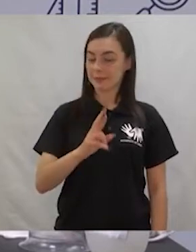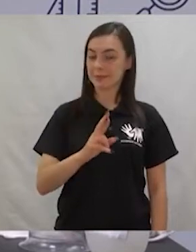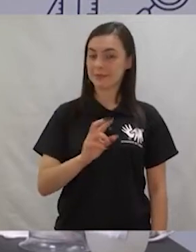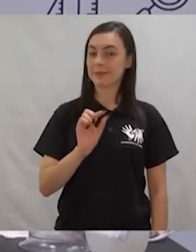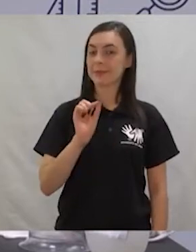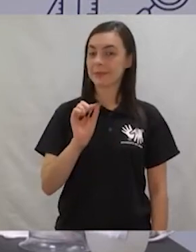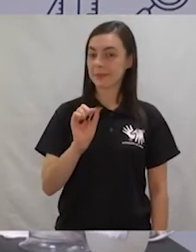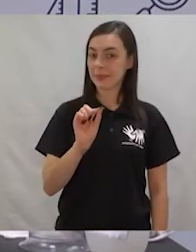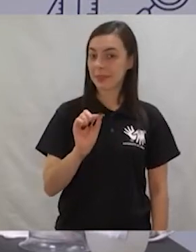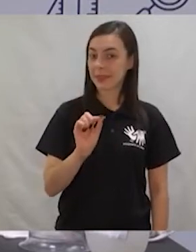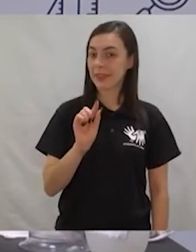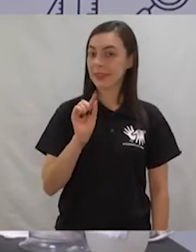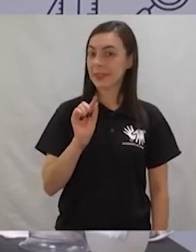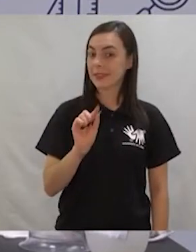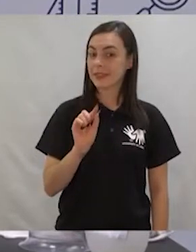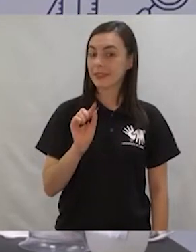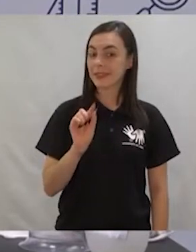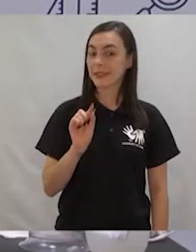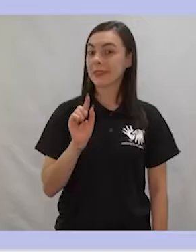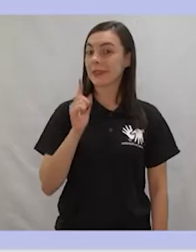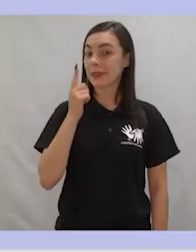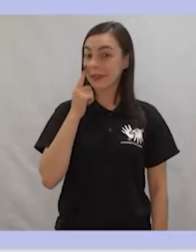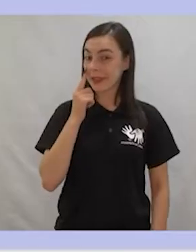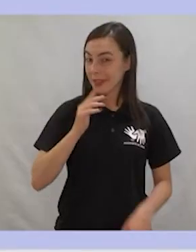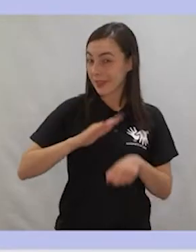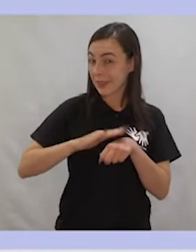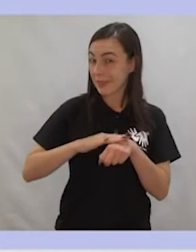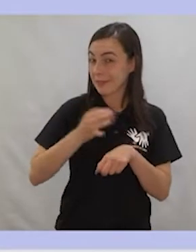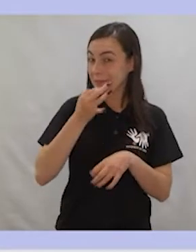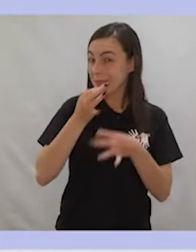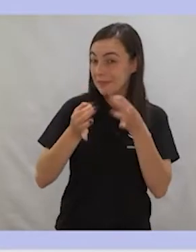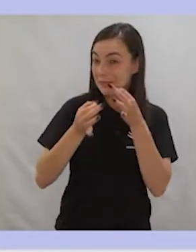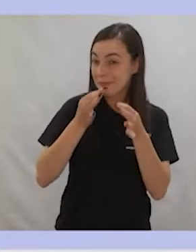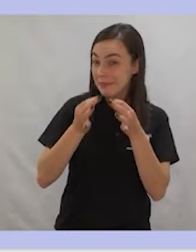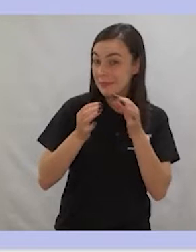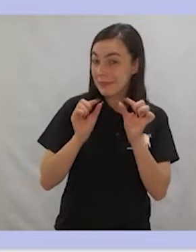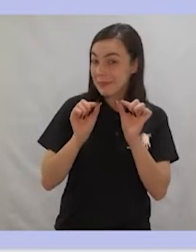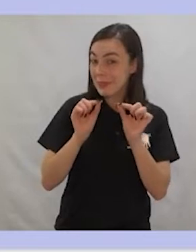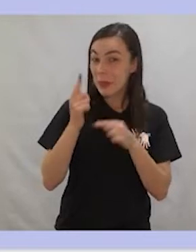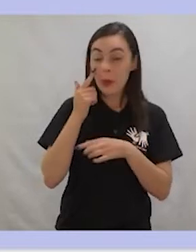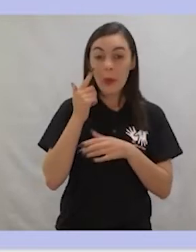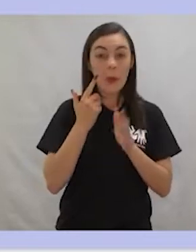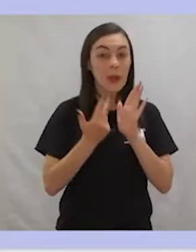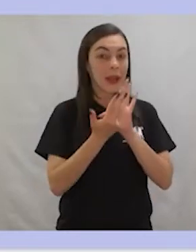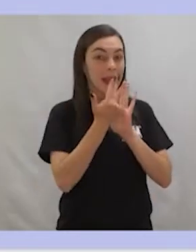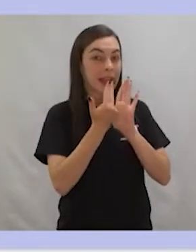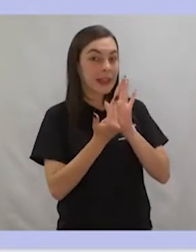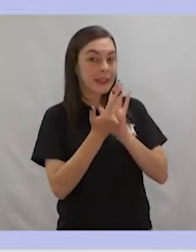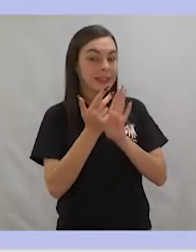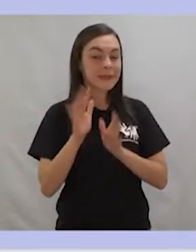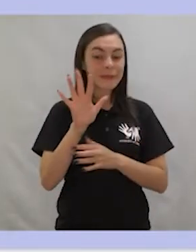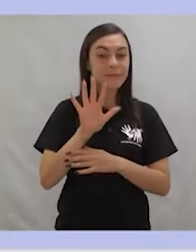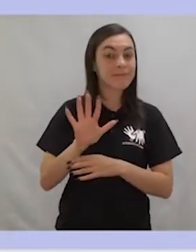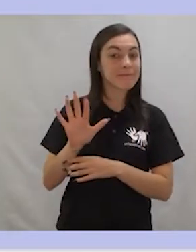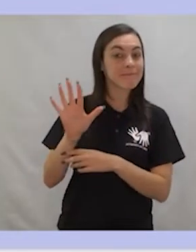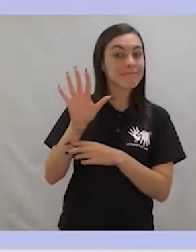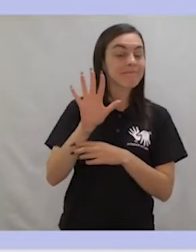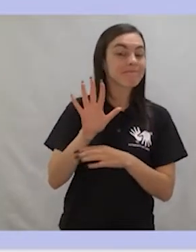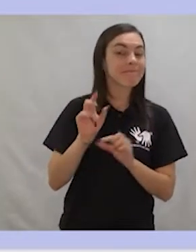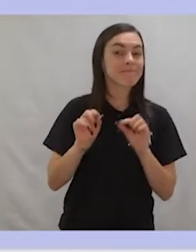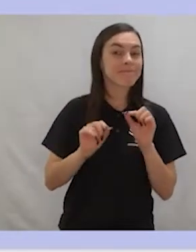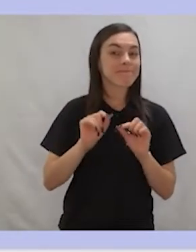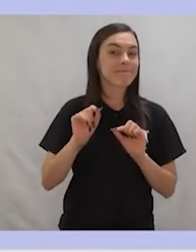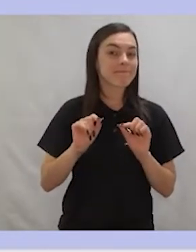a resposta agora. 1, 2, ainda dá tempo. O que vocês acham? Olha lá o desenho, a imagem que a professora